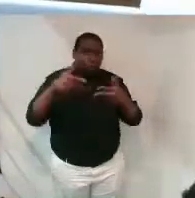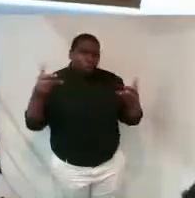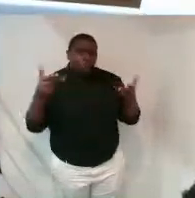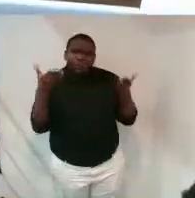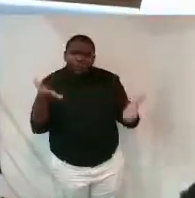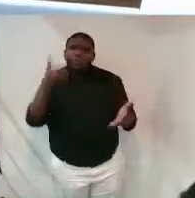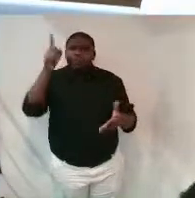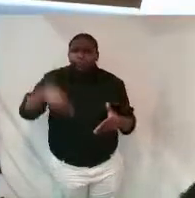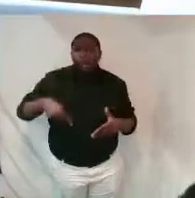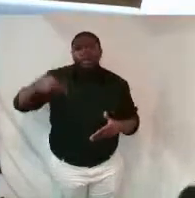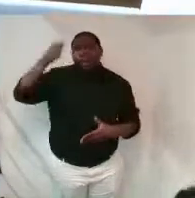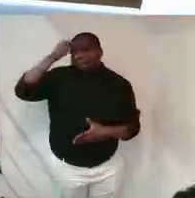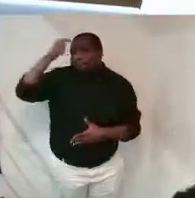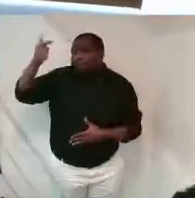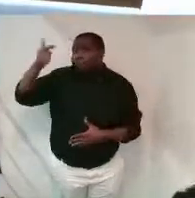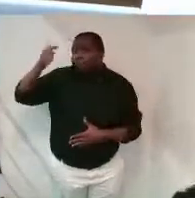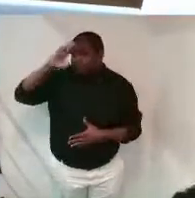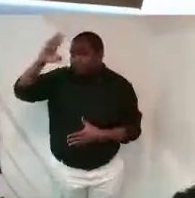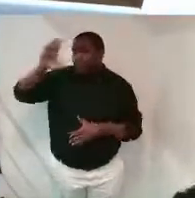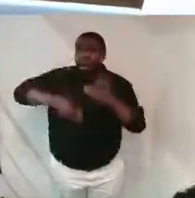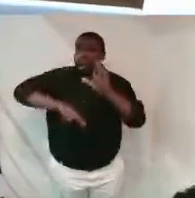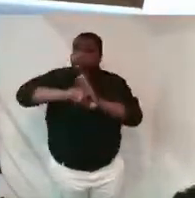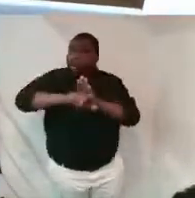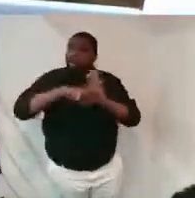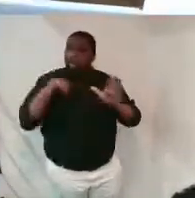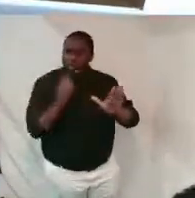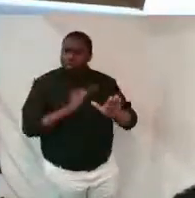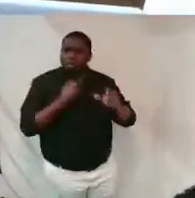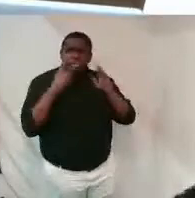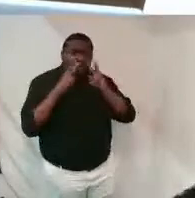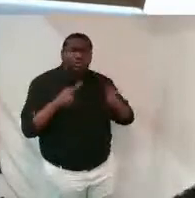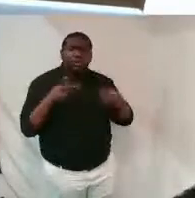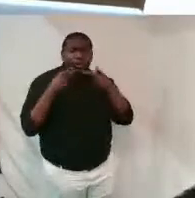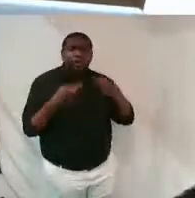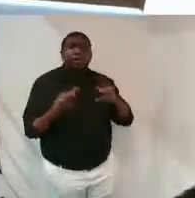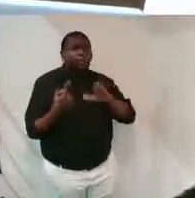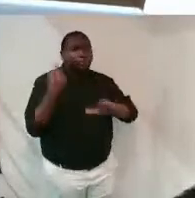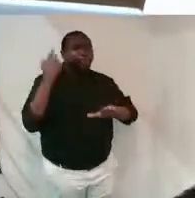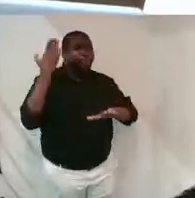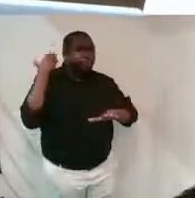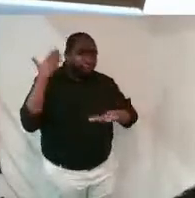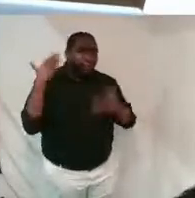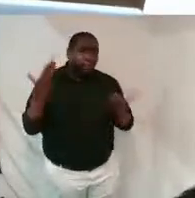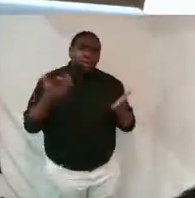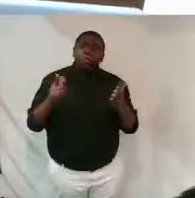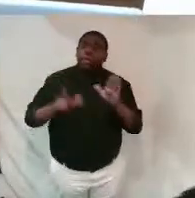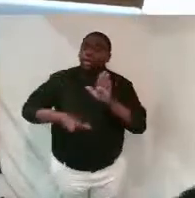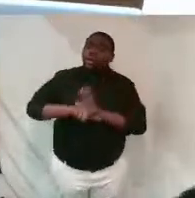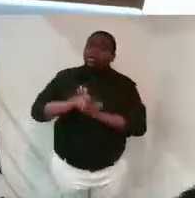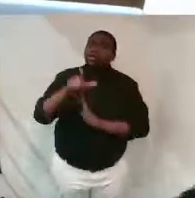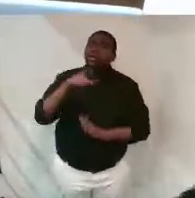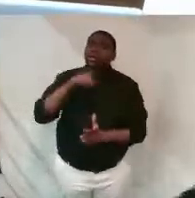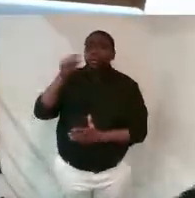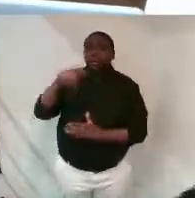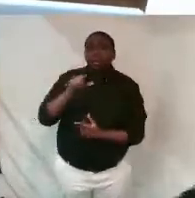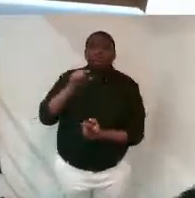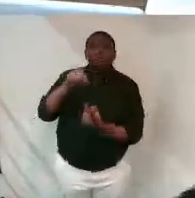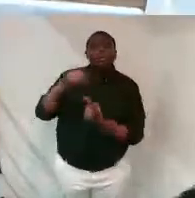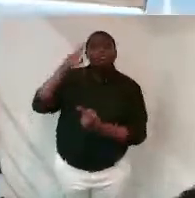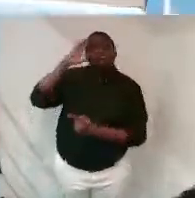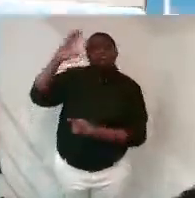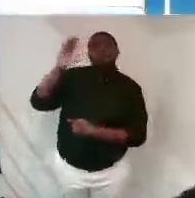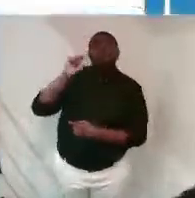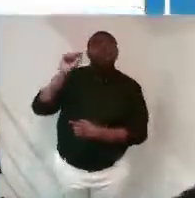está estabelecida na lei, que é a mesma lógica que Lavoisier falou lá atrás. Então, a lei ela busca, tem como objetivo principal essa